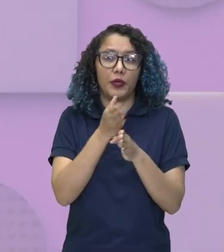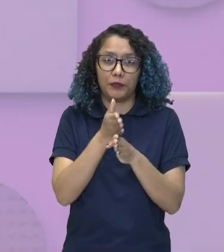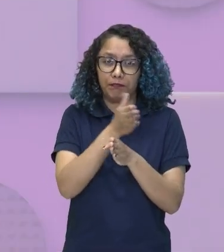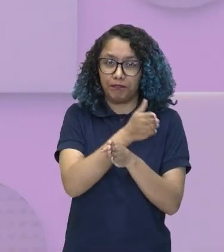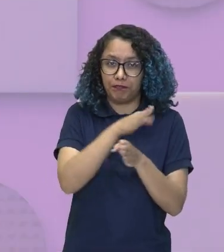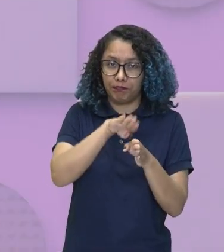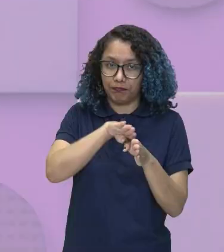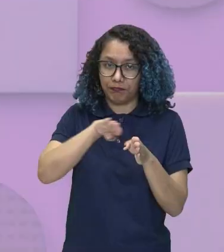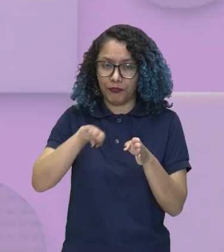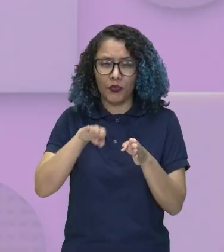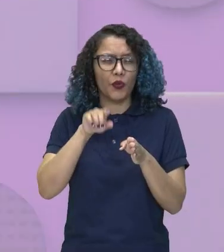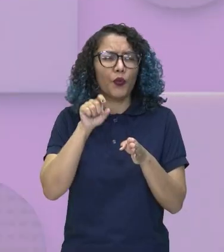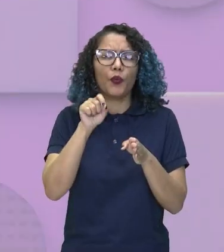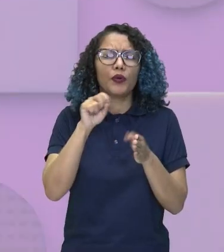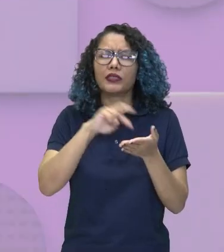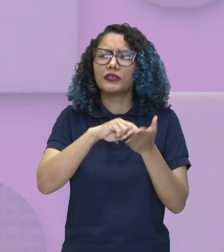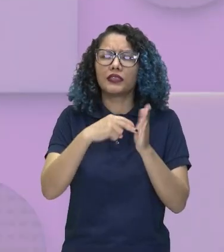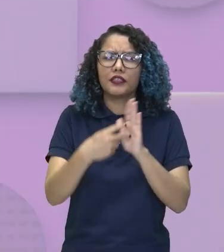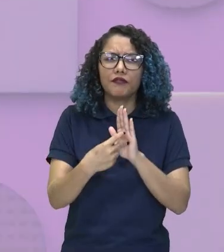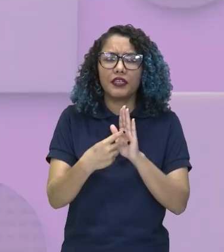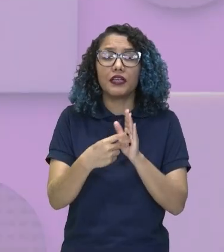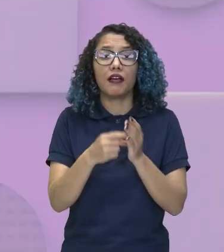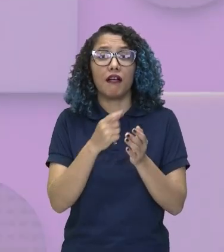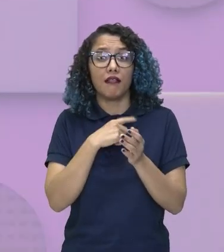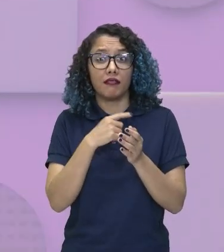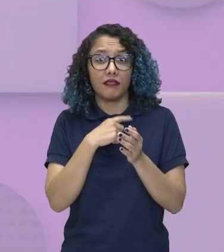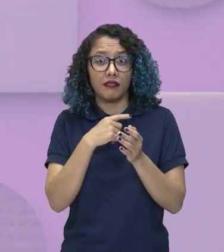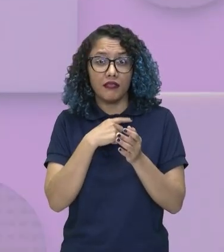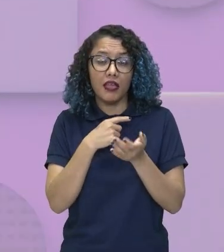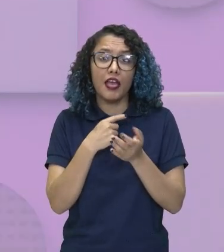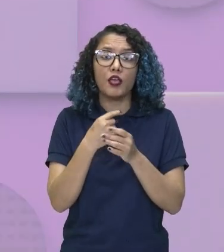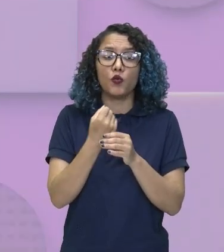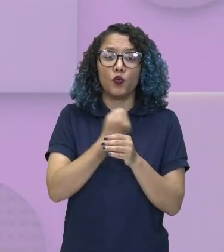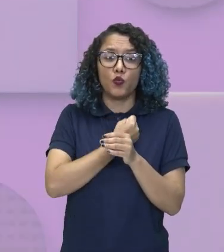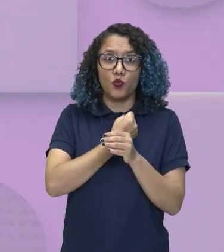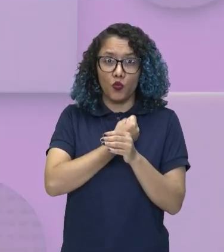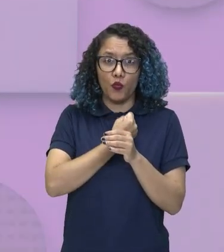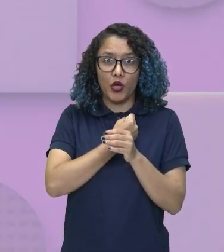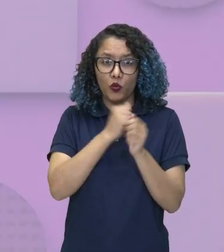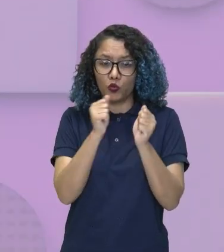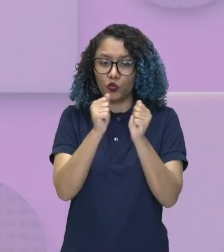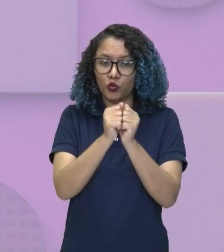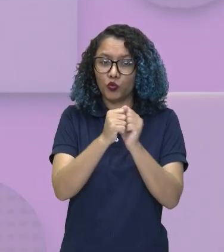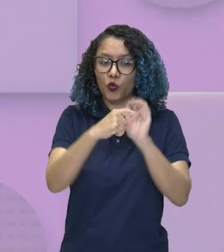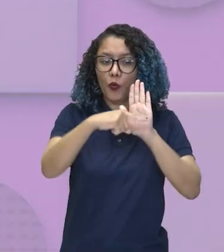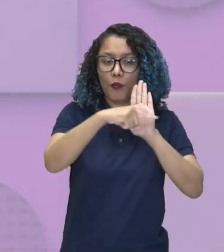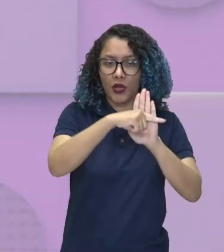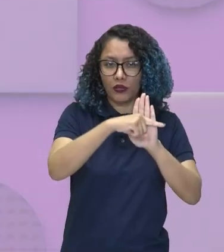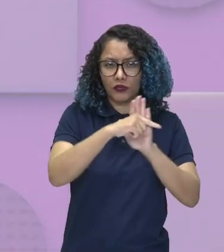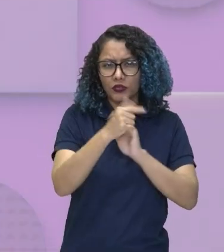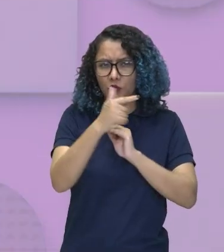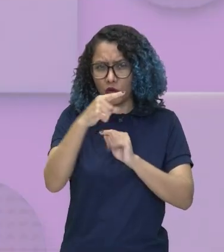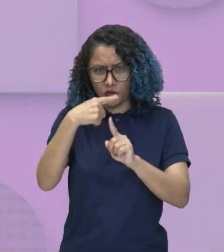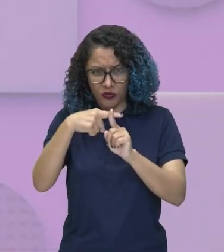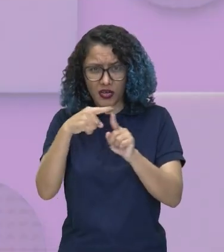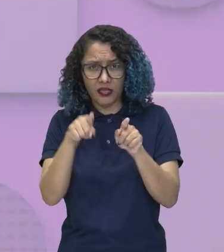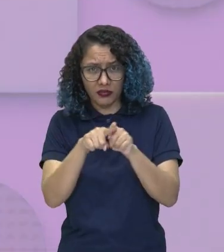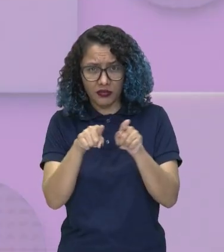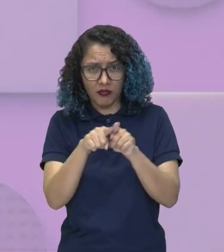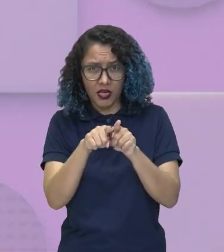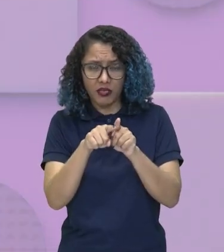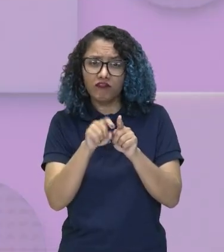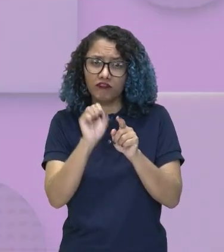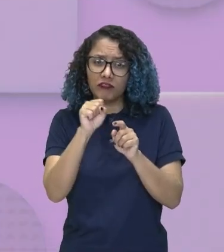gente tem ali aquele sinalzinho de menos na frente do número, tá? Professor, e o sinalzinho de mais? É porque com o sinalzinho de